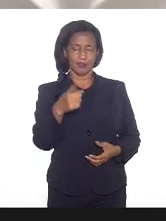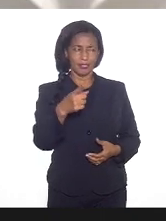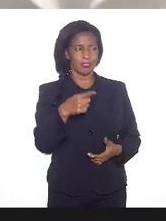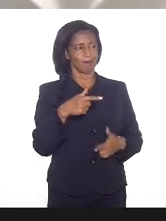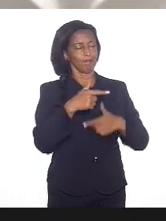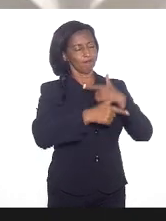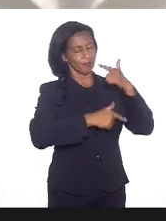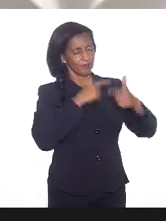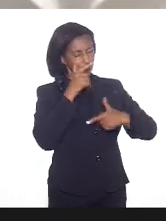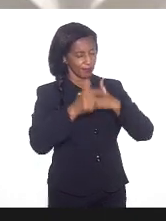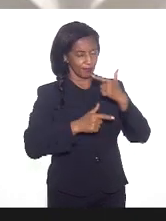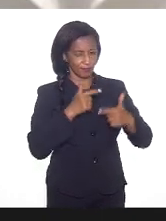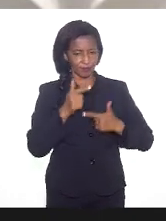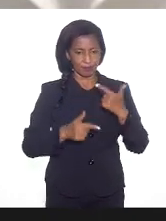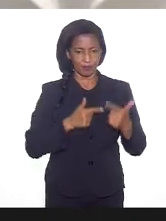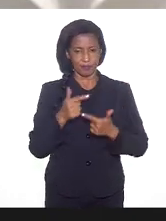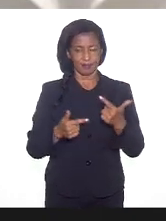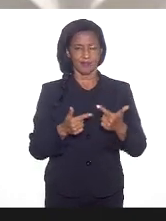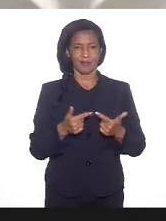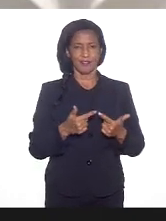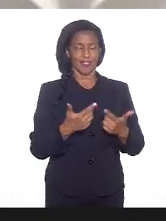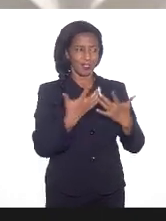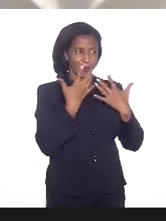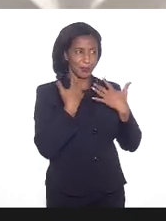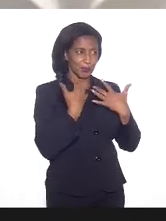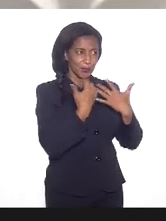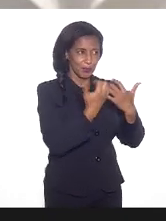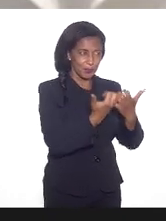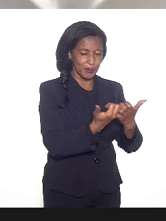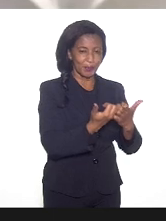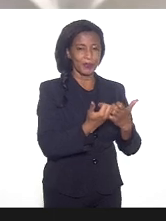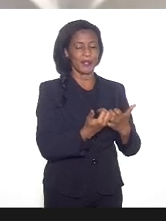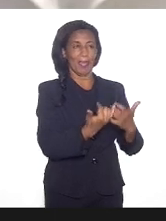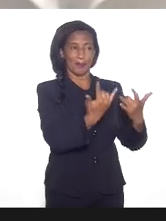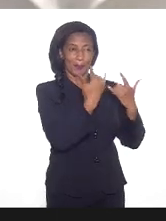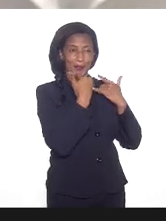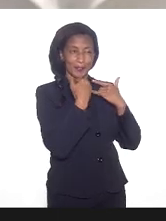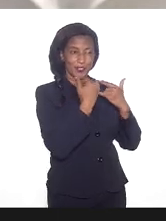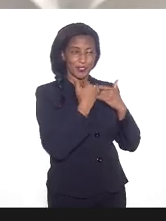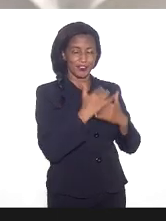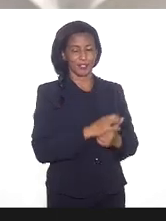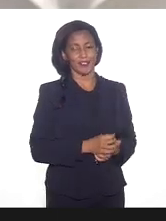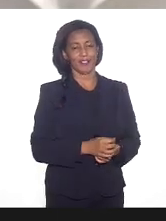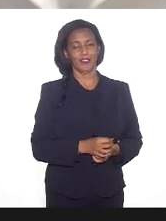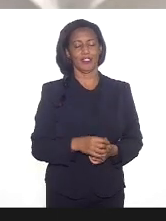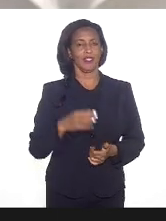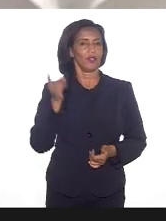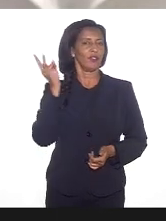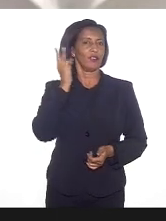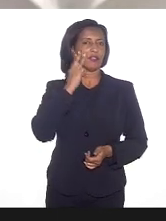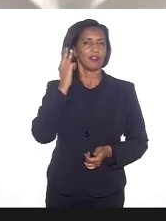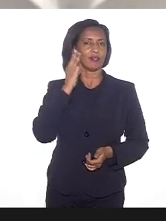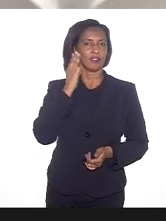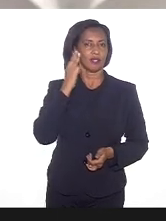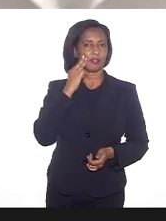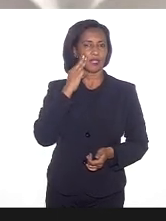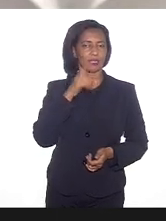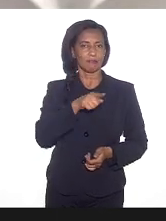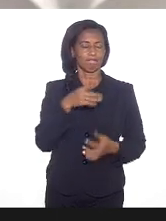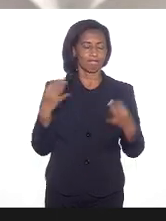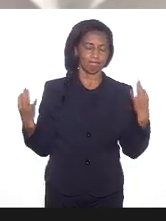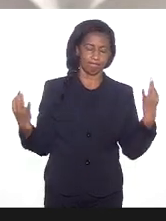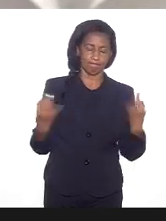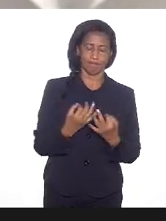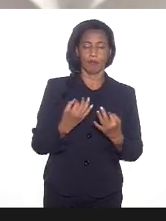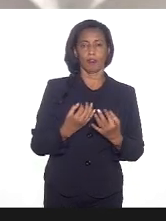inquietude, né, que nos instiga, e é bom ser instigado, e o deputado Valdeque pela sua precisão